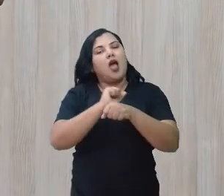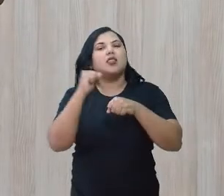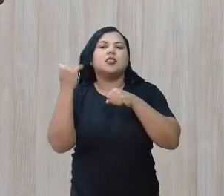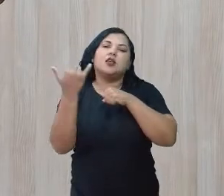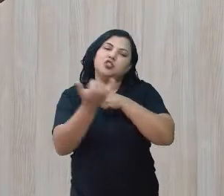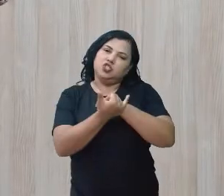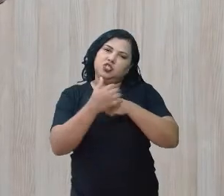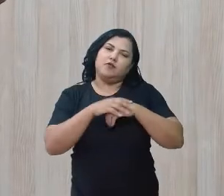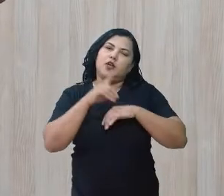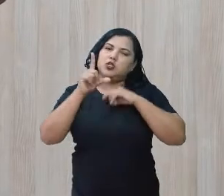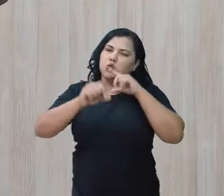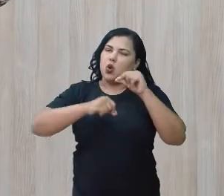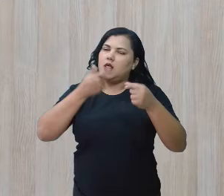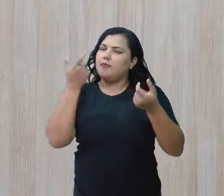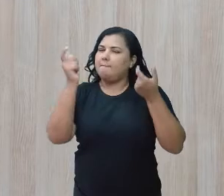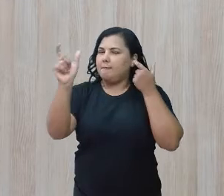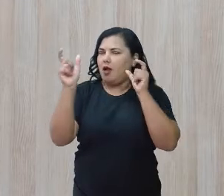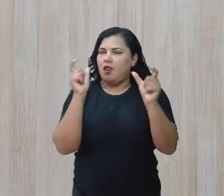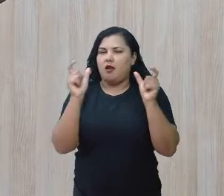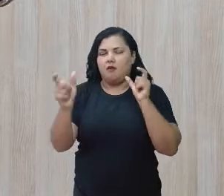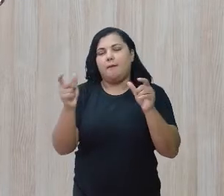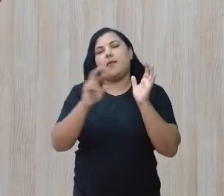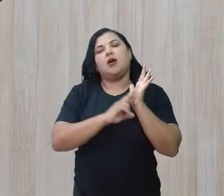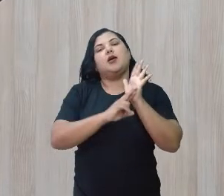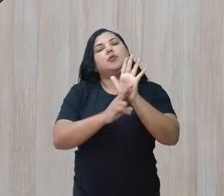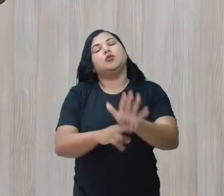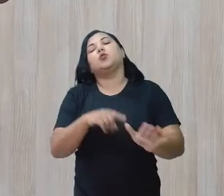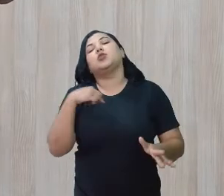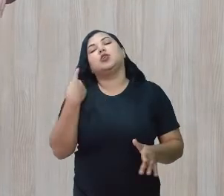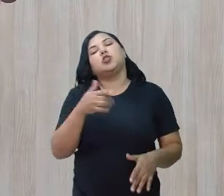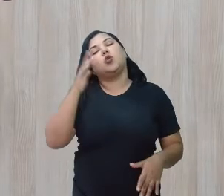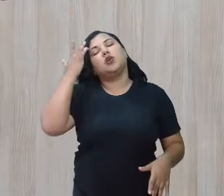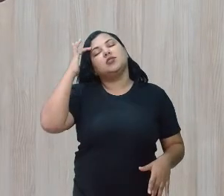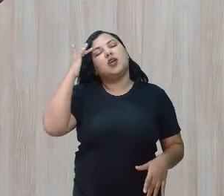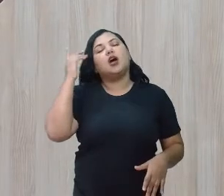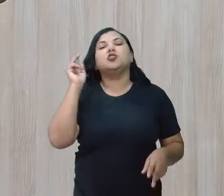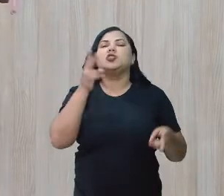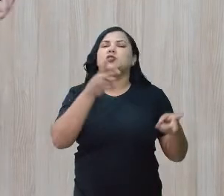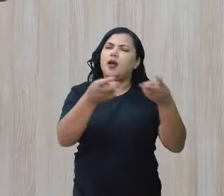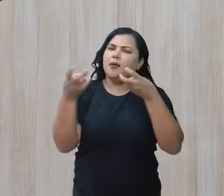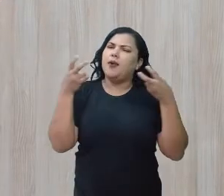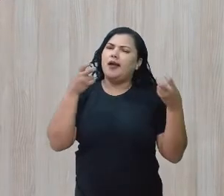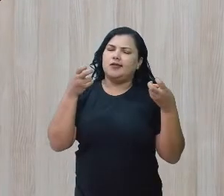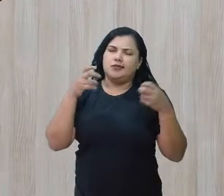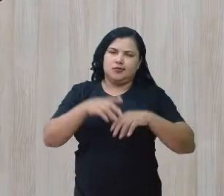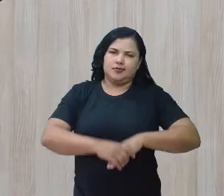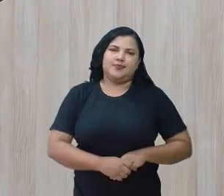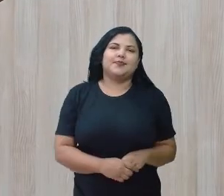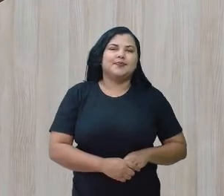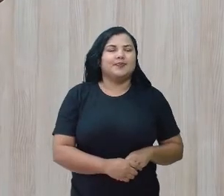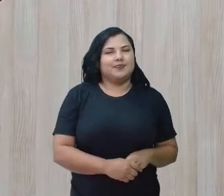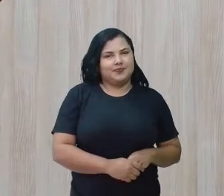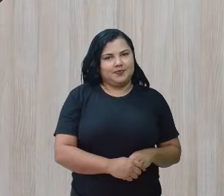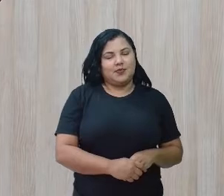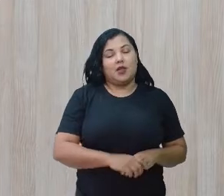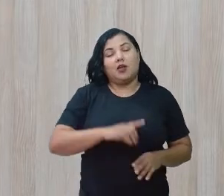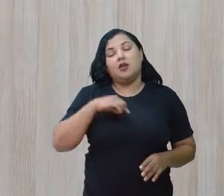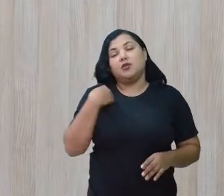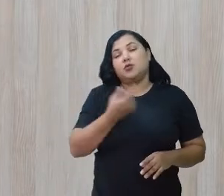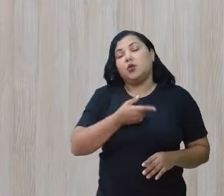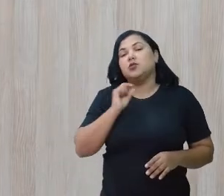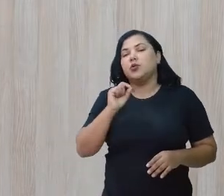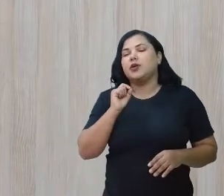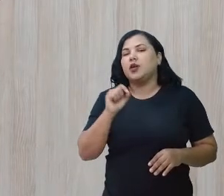gente está escolhendo palavras para representar o que a gente está vendo, o que a gente está produzindo, o que a gente está lendo, a gente